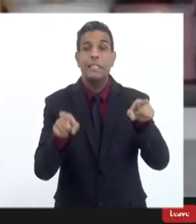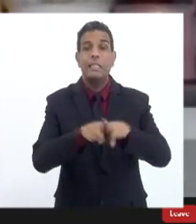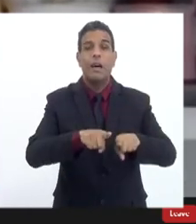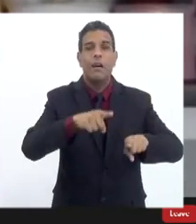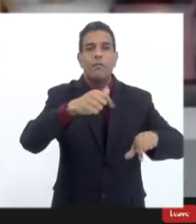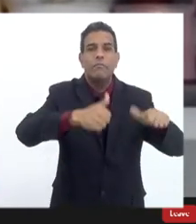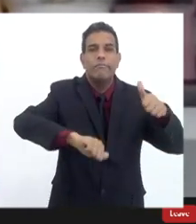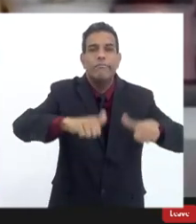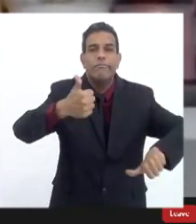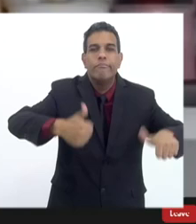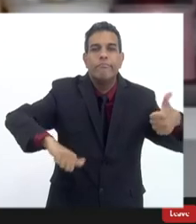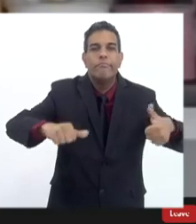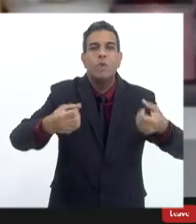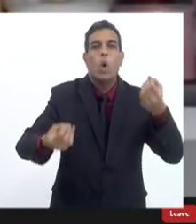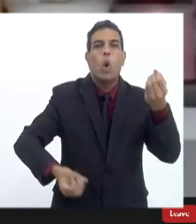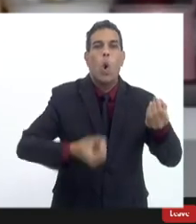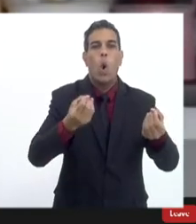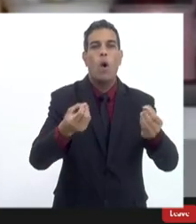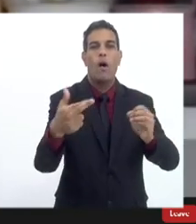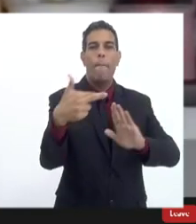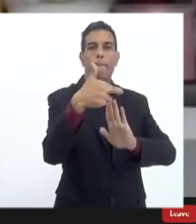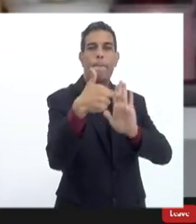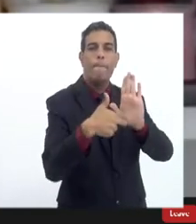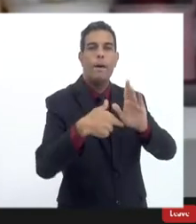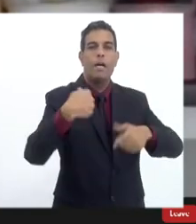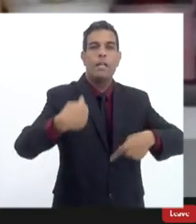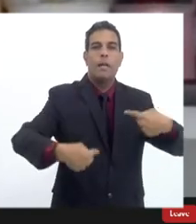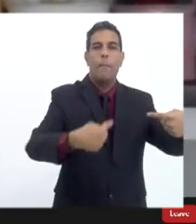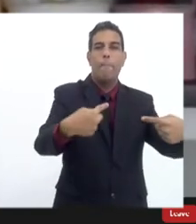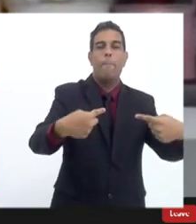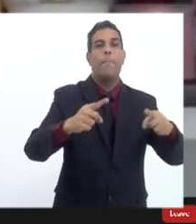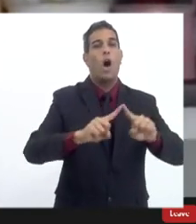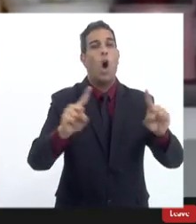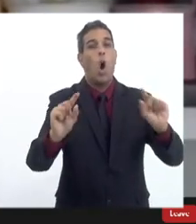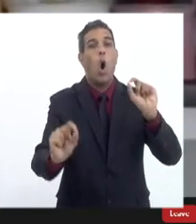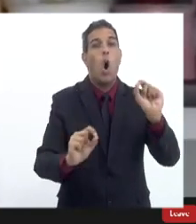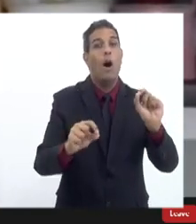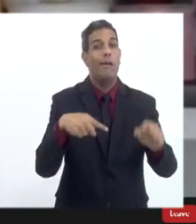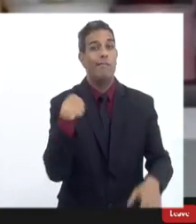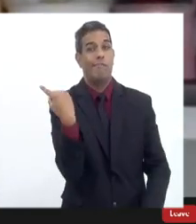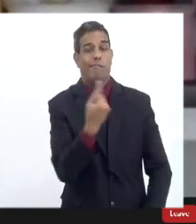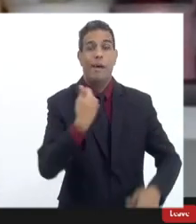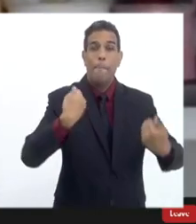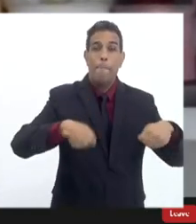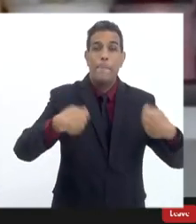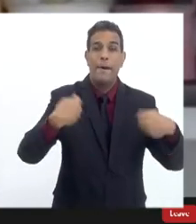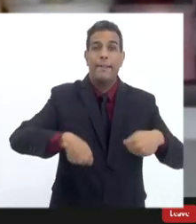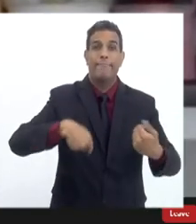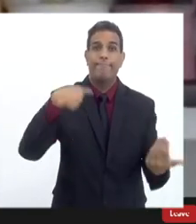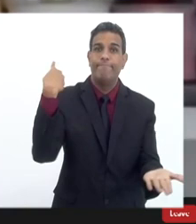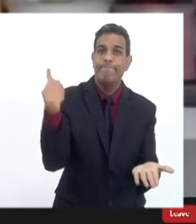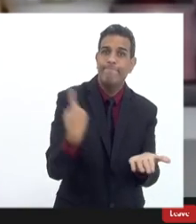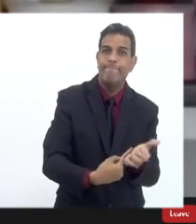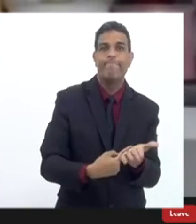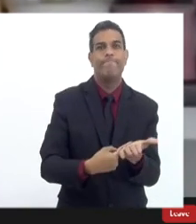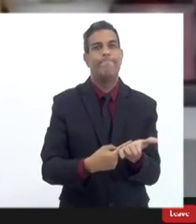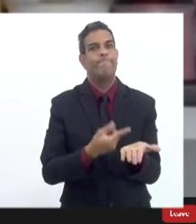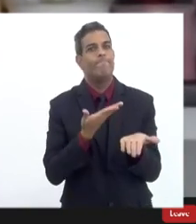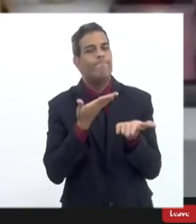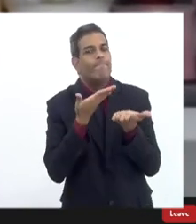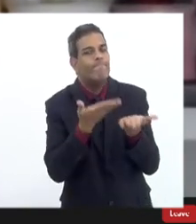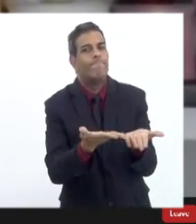a eficiência e eficácia dessas políticas, né? Então, eu acho que a gente precisa marcar um